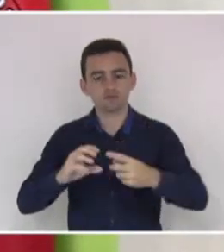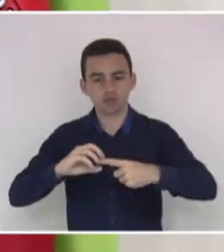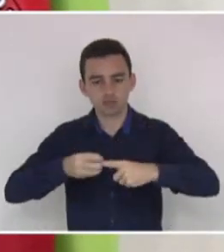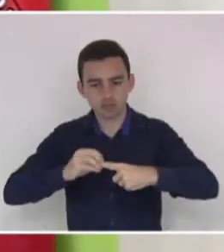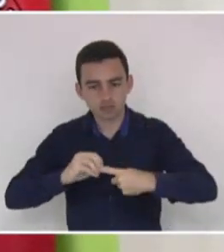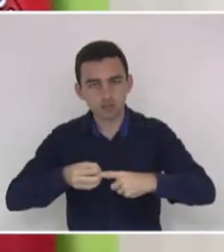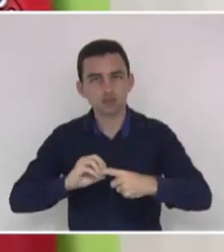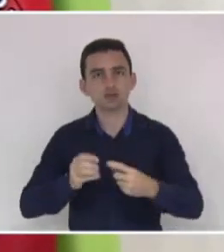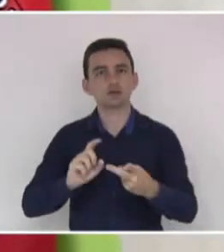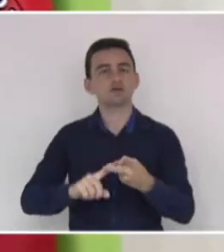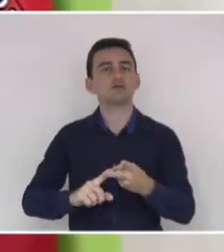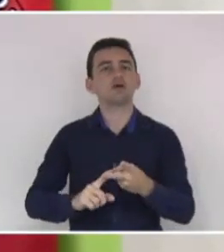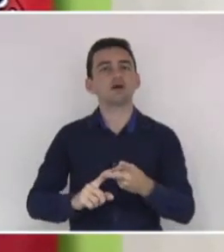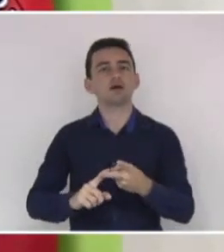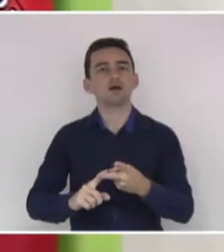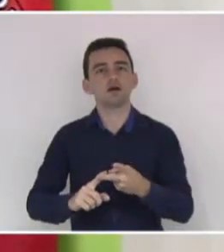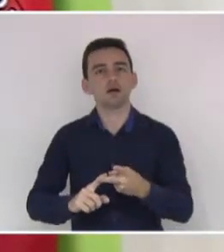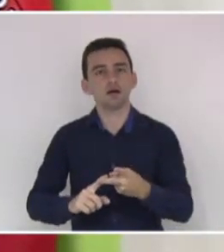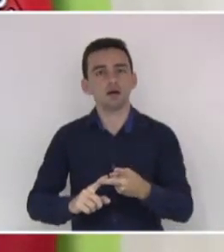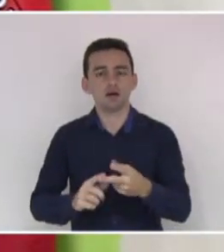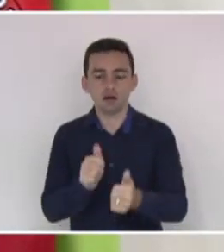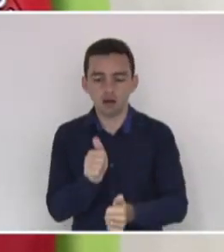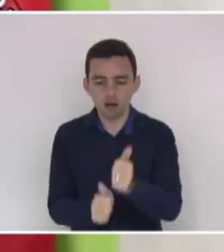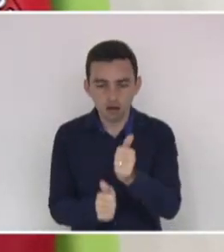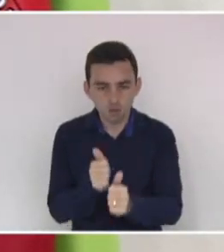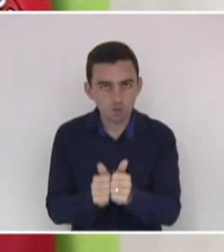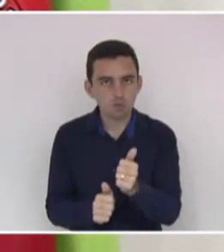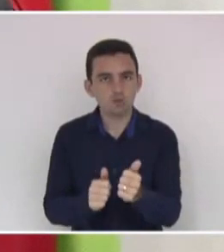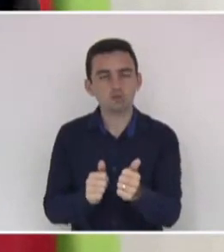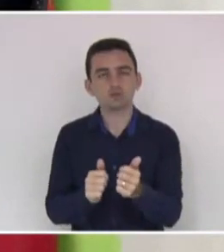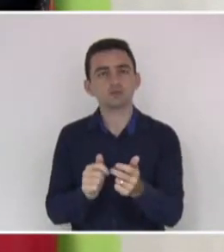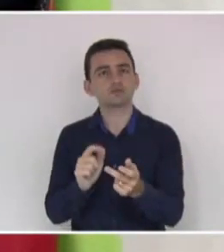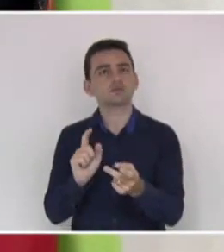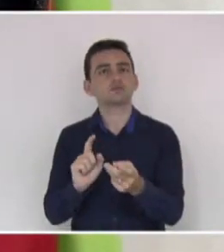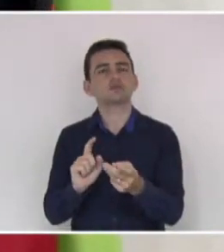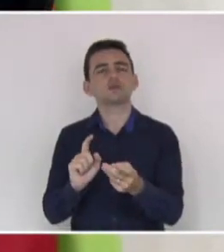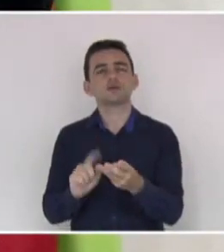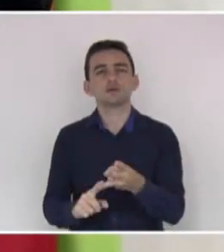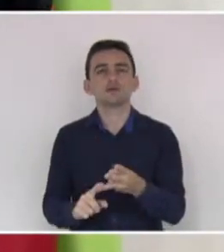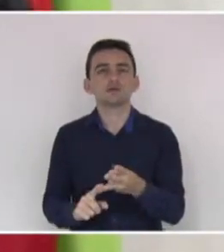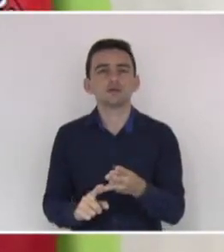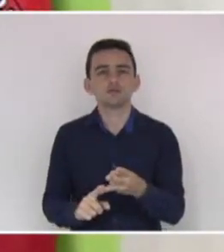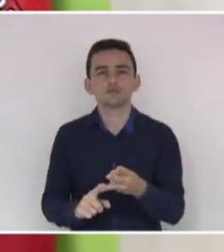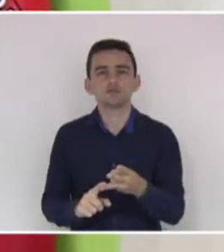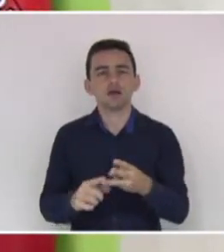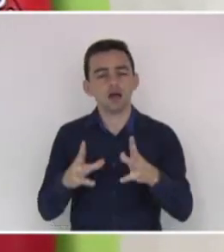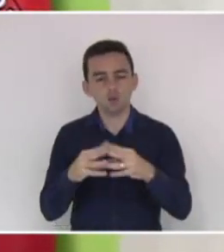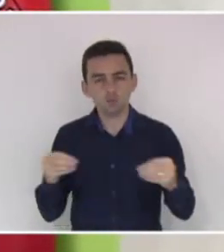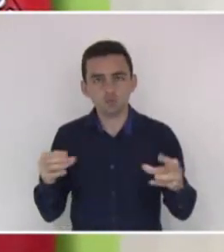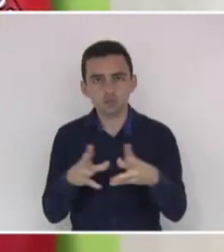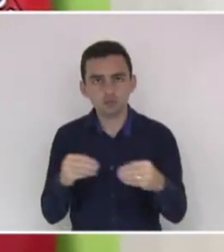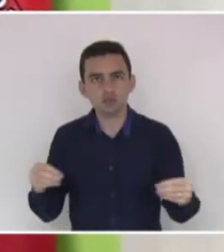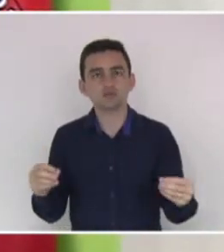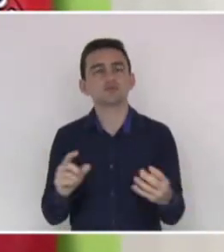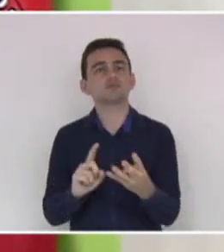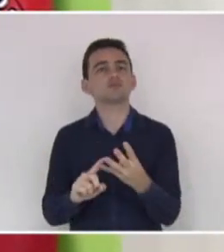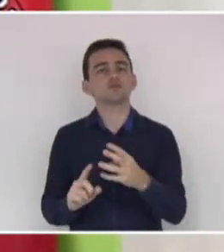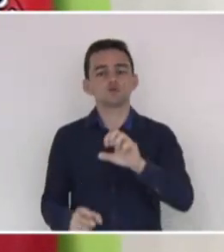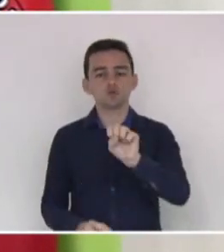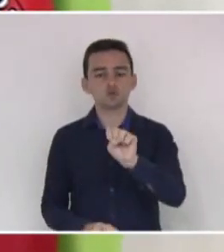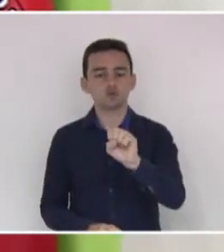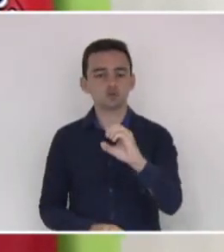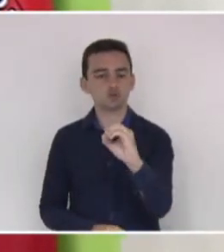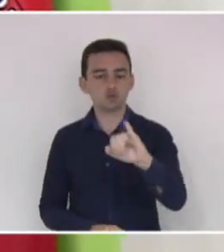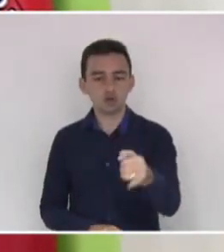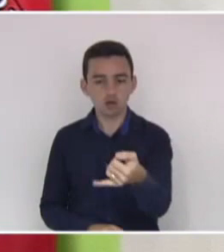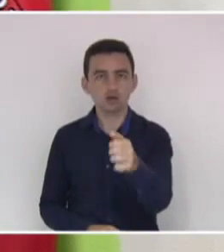arroz, no algodão. O Brasil está de parabéns. E a soja, nosso principal produto de exportação, vamos